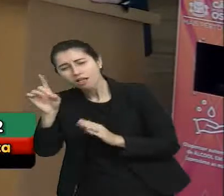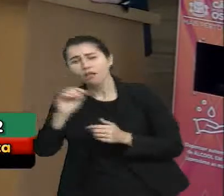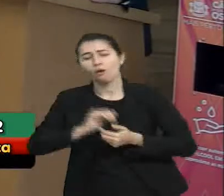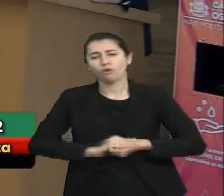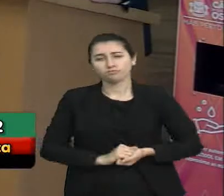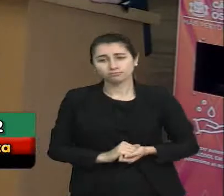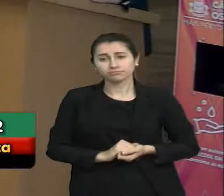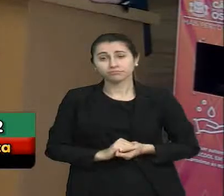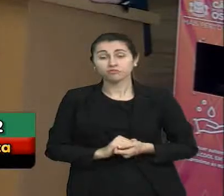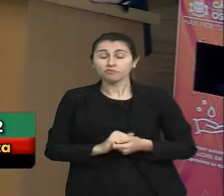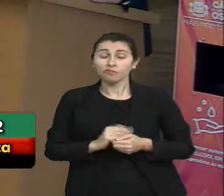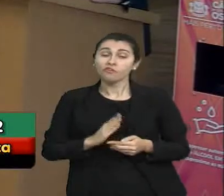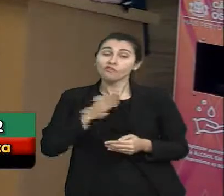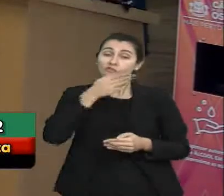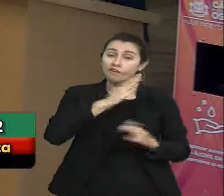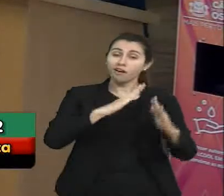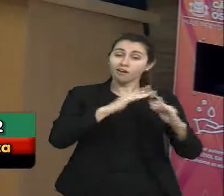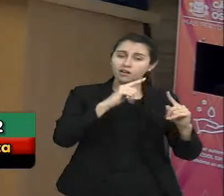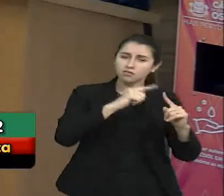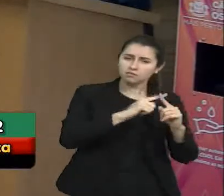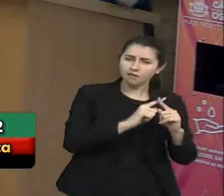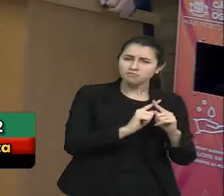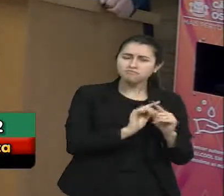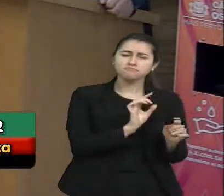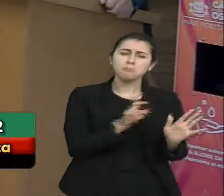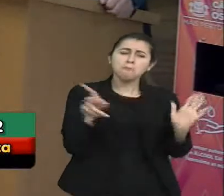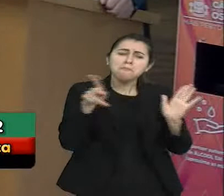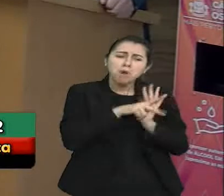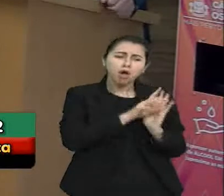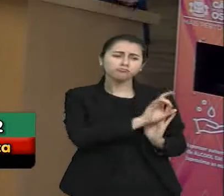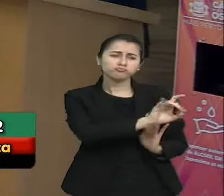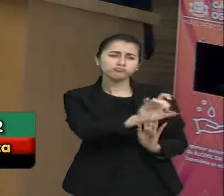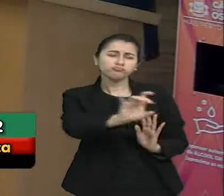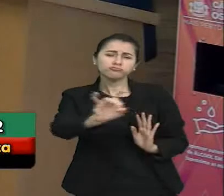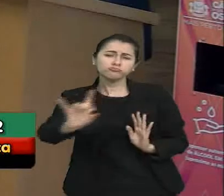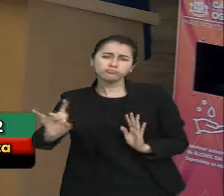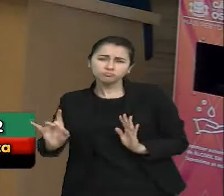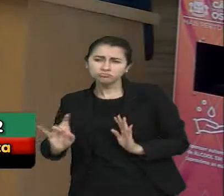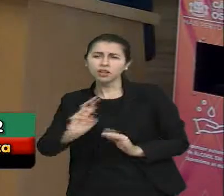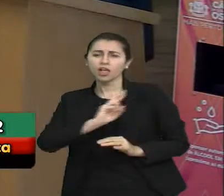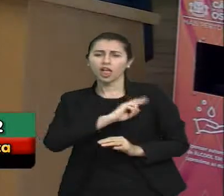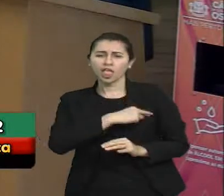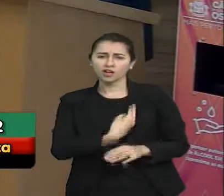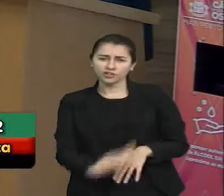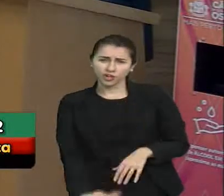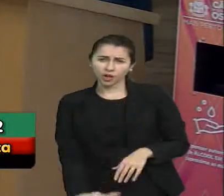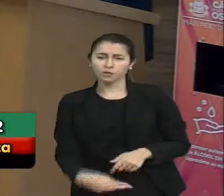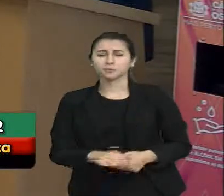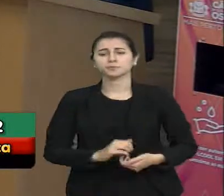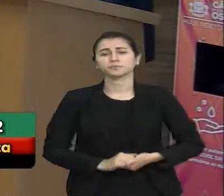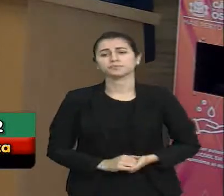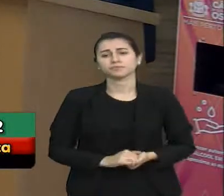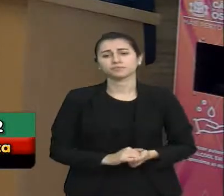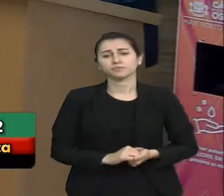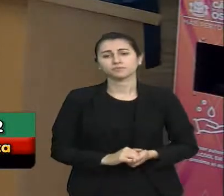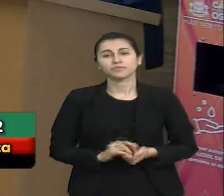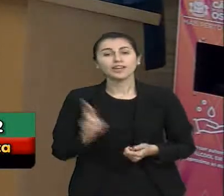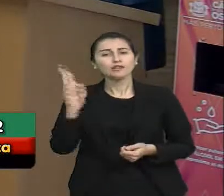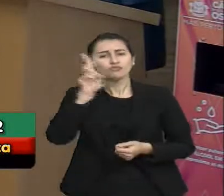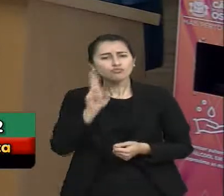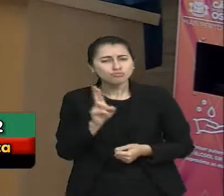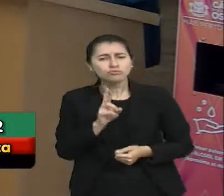que congrega a sua religiosidade, que utiliza-se das suas vestes, dos